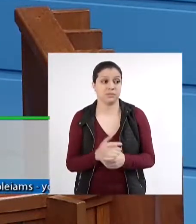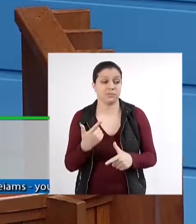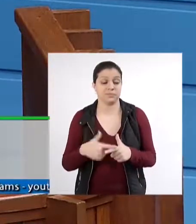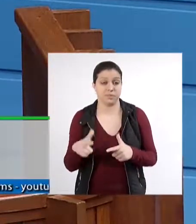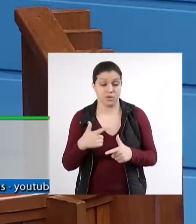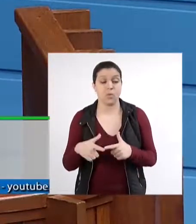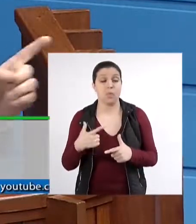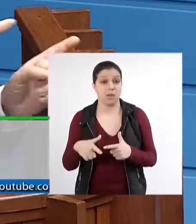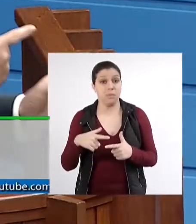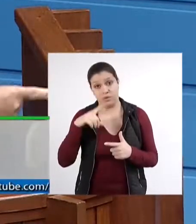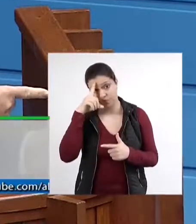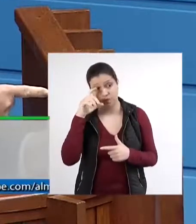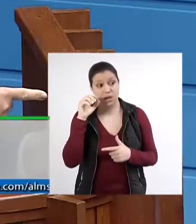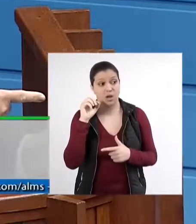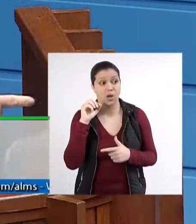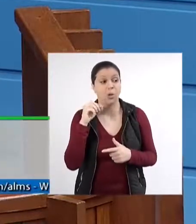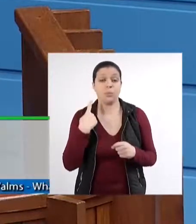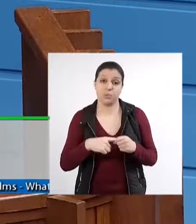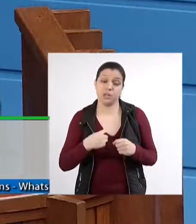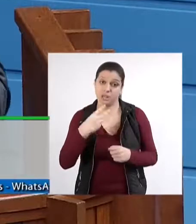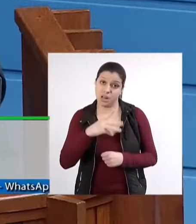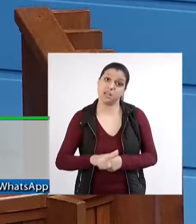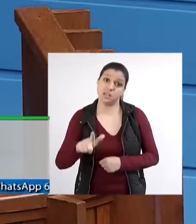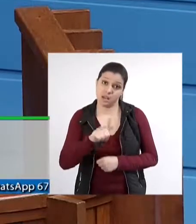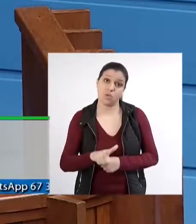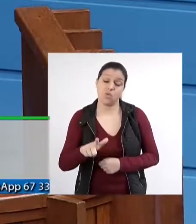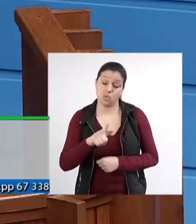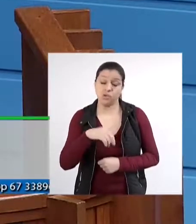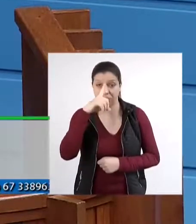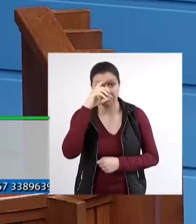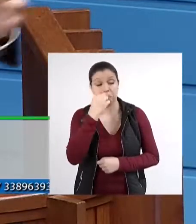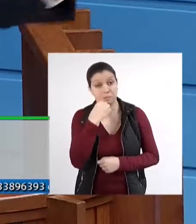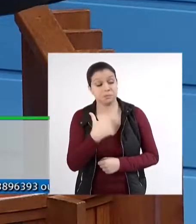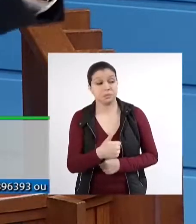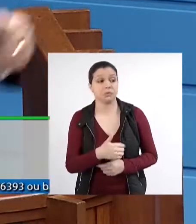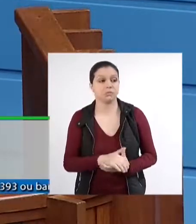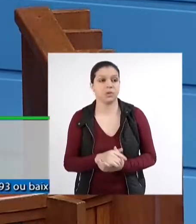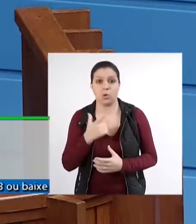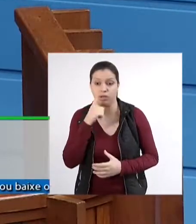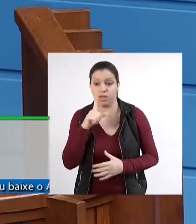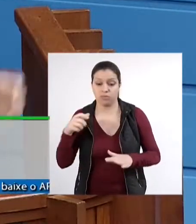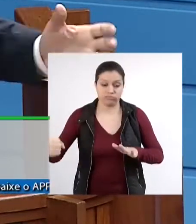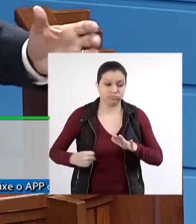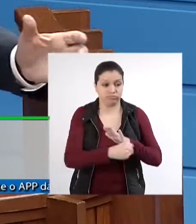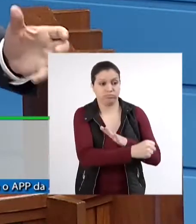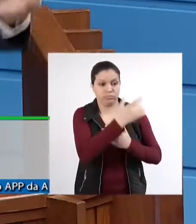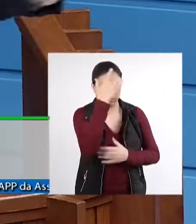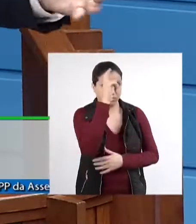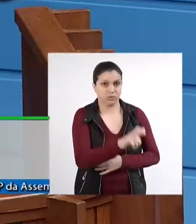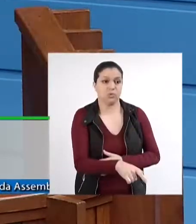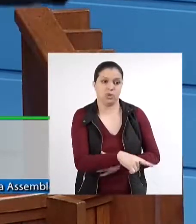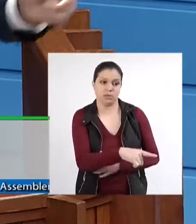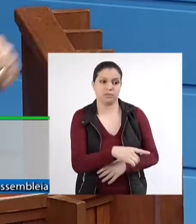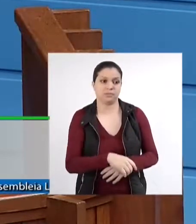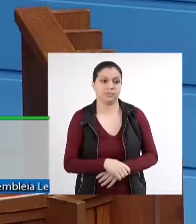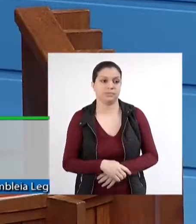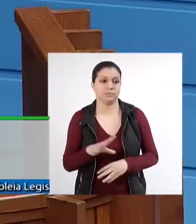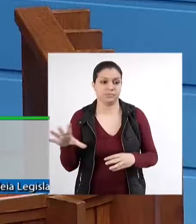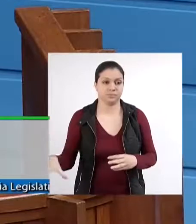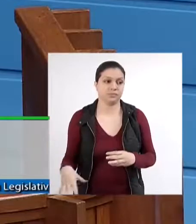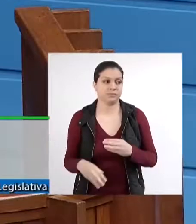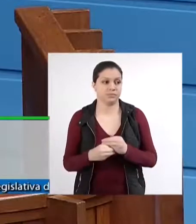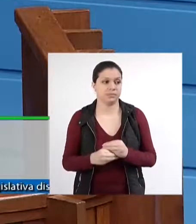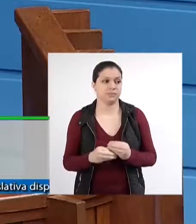problemas hospitalares lá em Três Lagoas. Então, por isso que eu volto, deputado Herculano, Vossa Excelência, que põe emenda no Hospital da